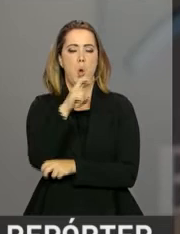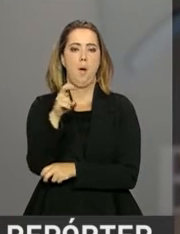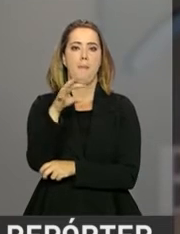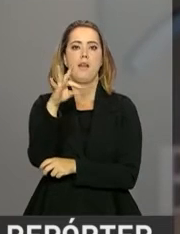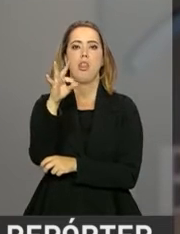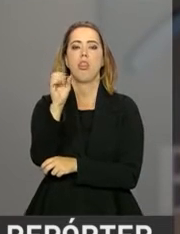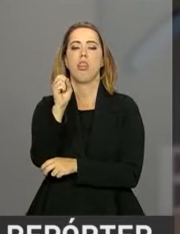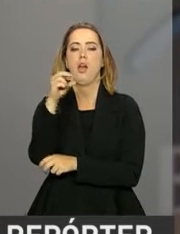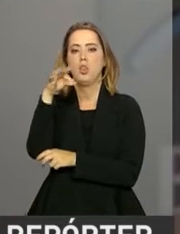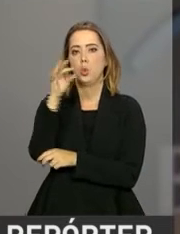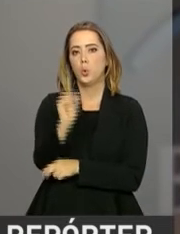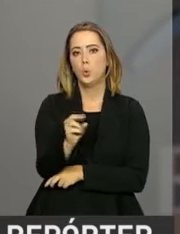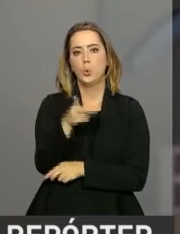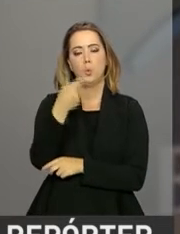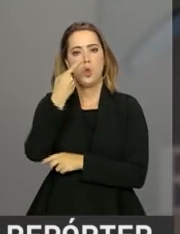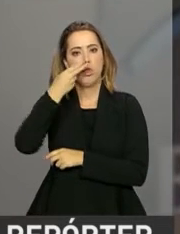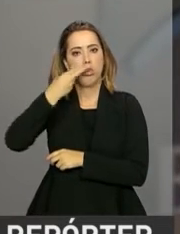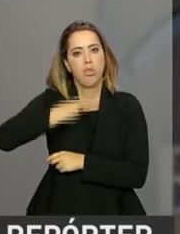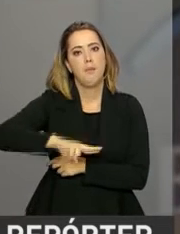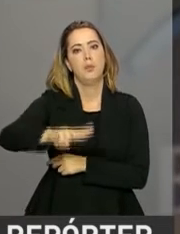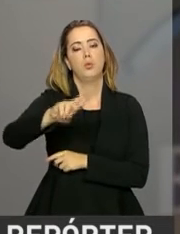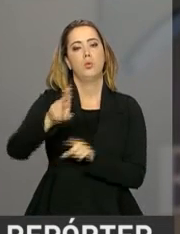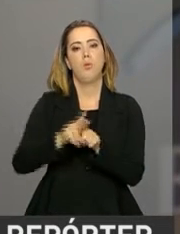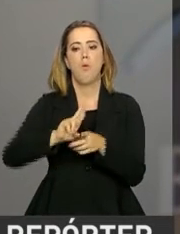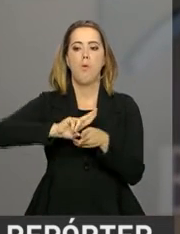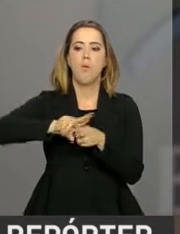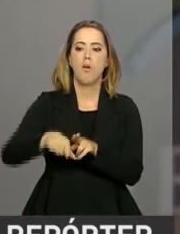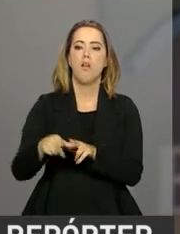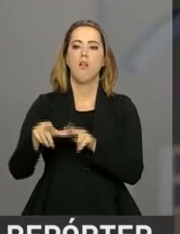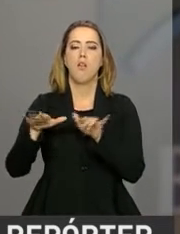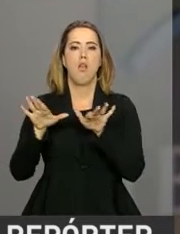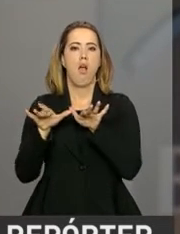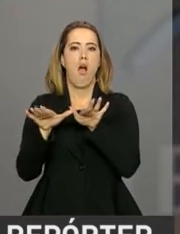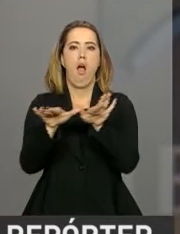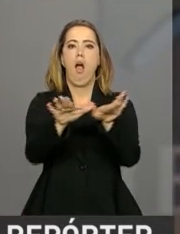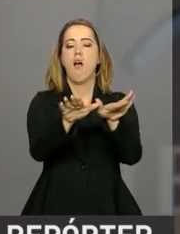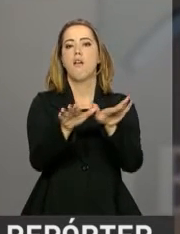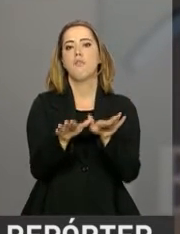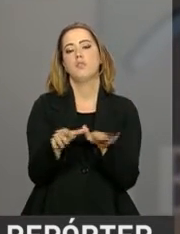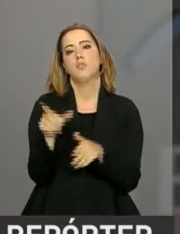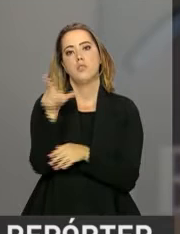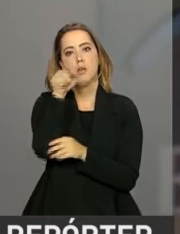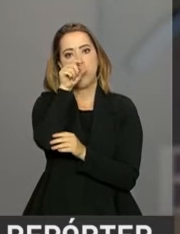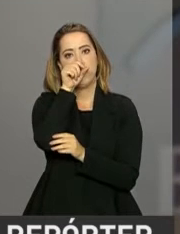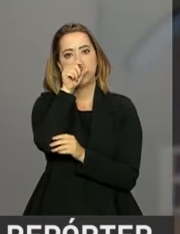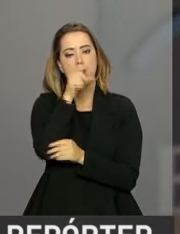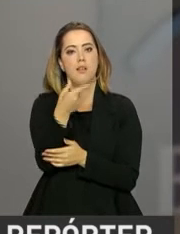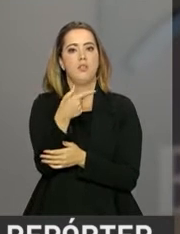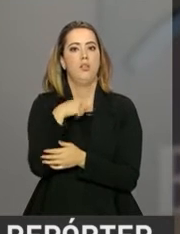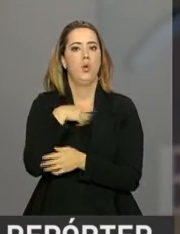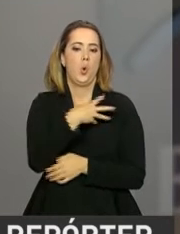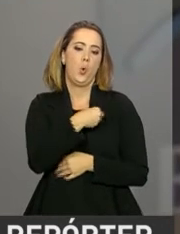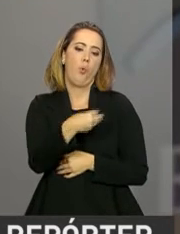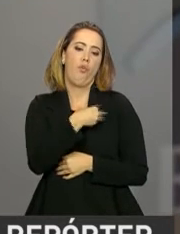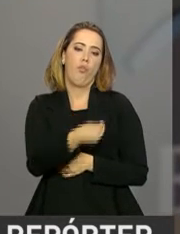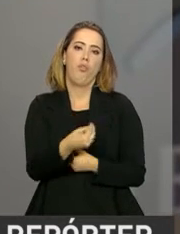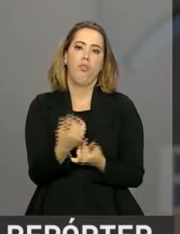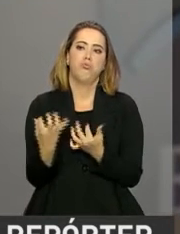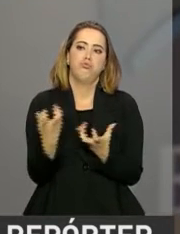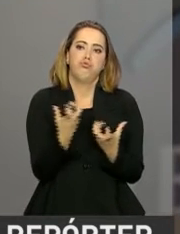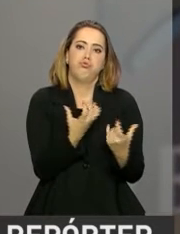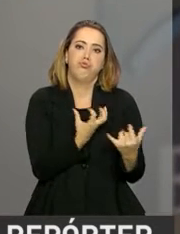tamanduá bandeira é avis que vão voar mas os filhotes vão ser consumidos pelo fogo no ninho